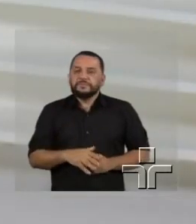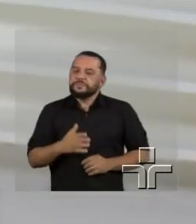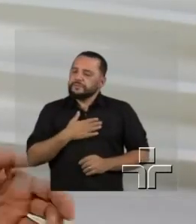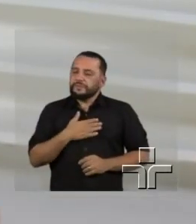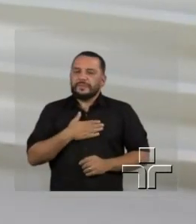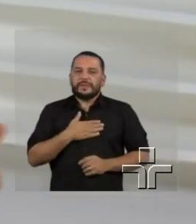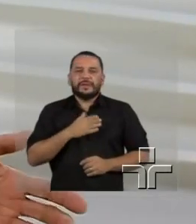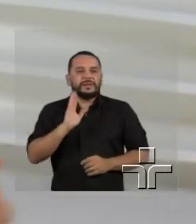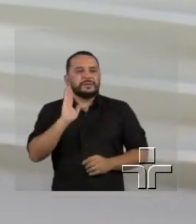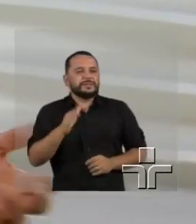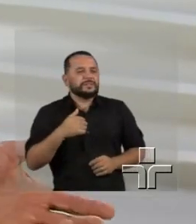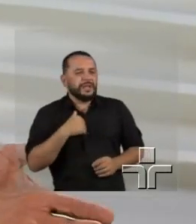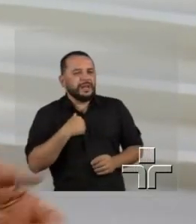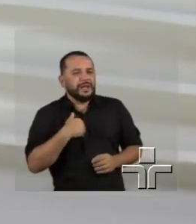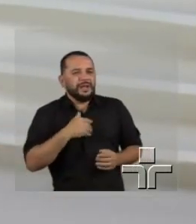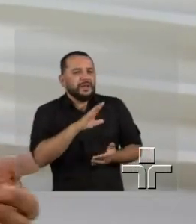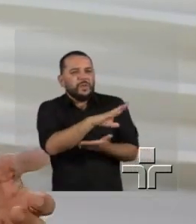talvez